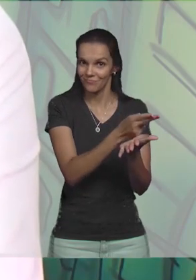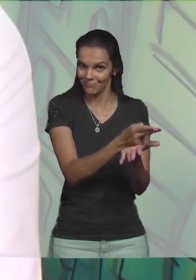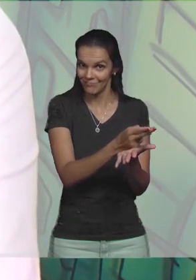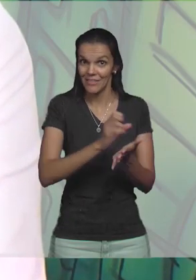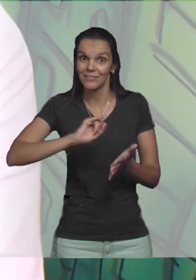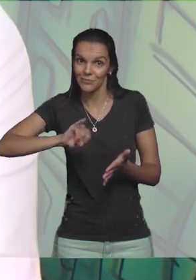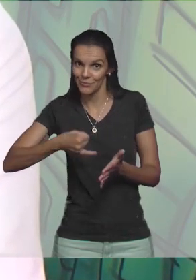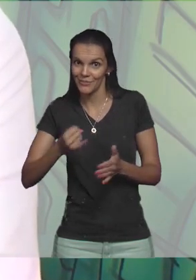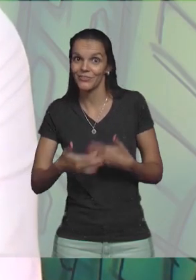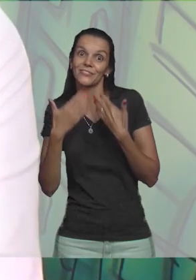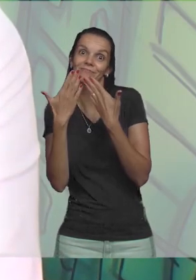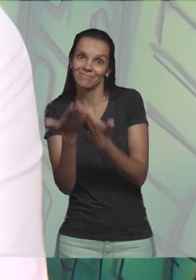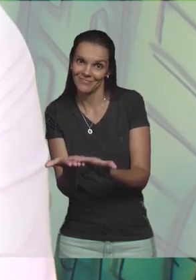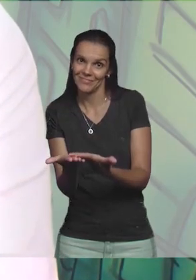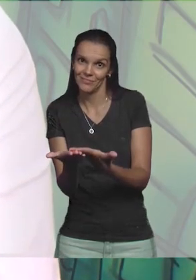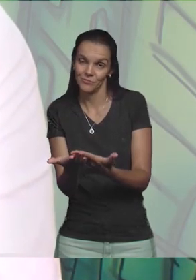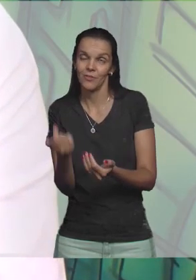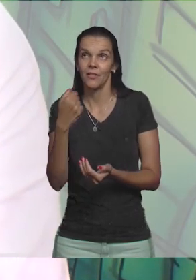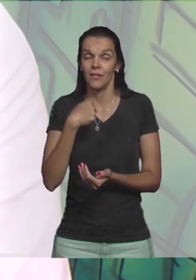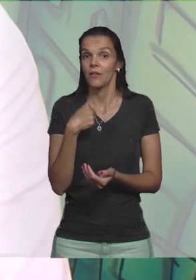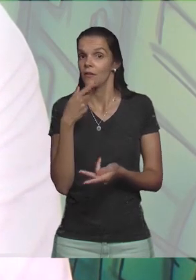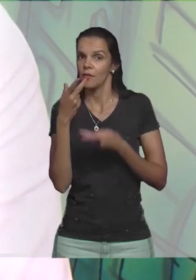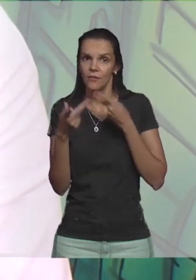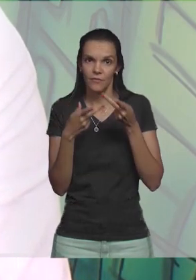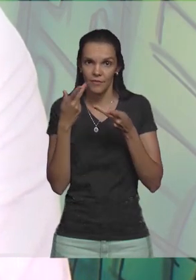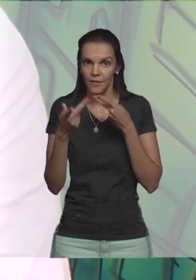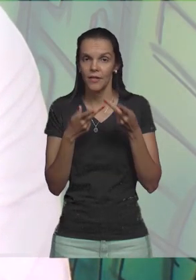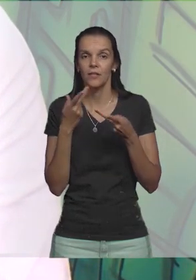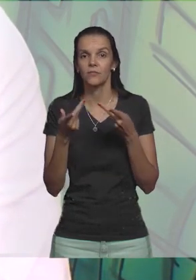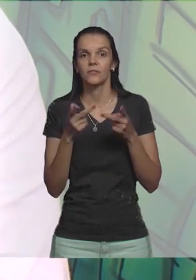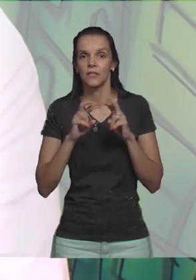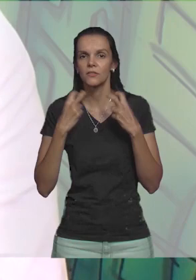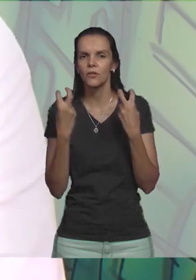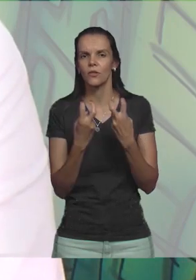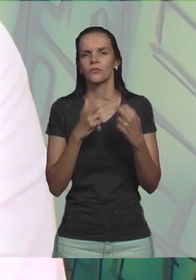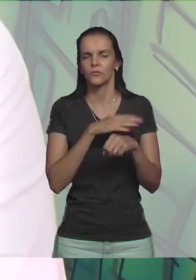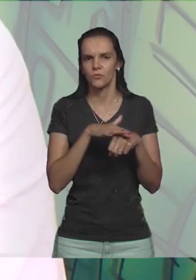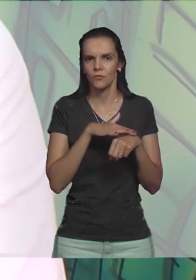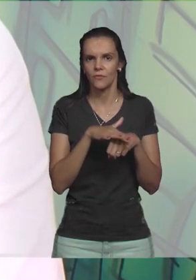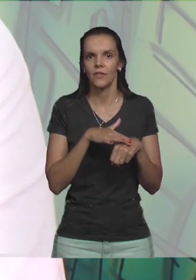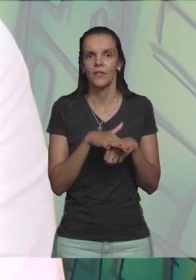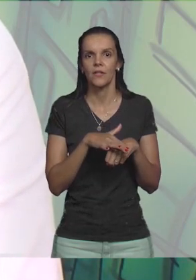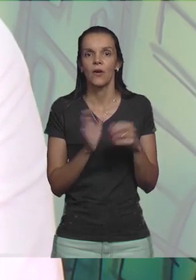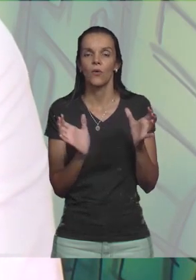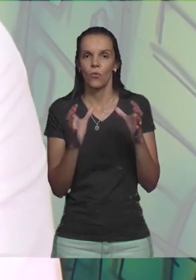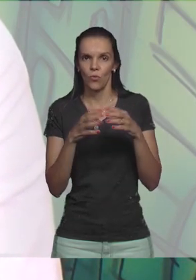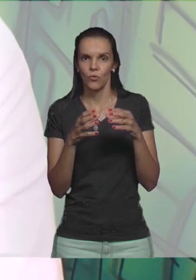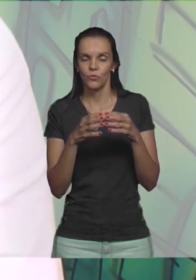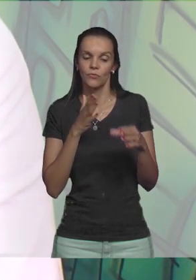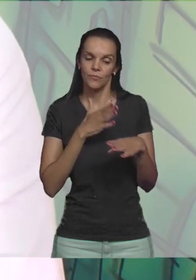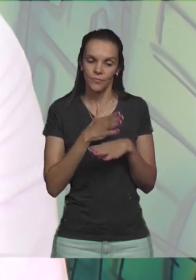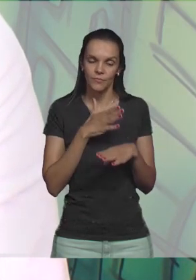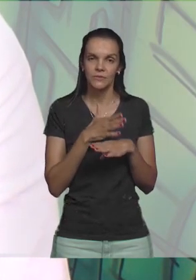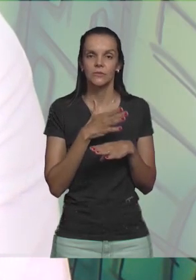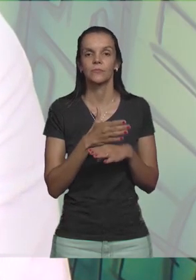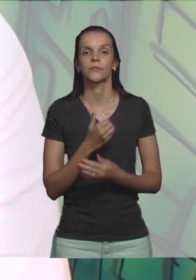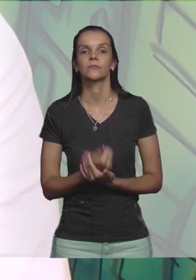são essas que estão nos dando, né? Eu costumo dizer muito nas rodas de conversa que o nosso coletivo